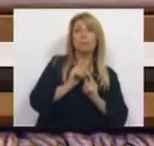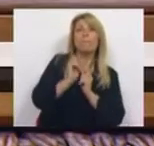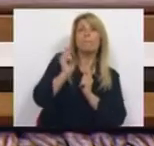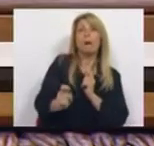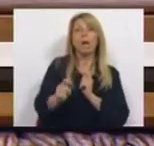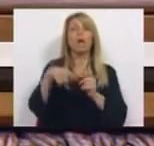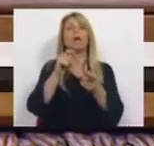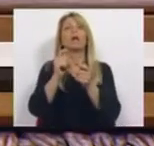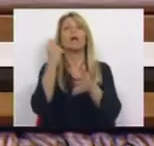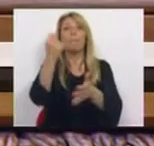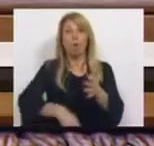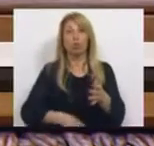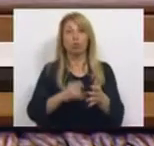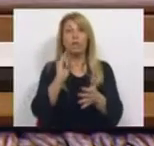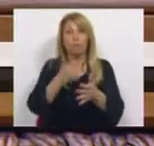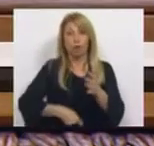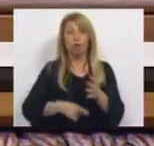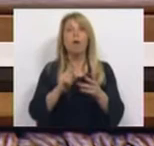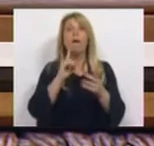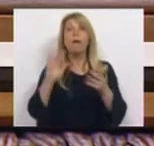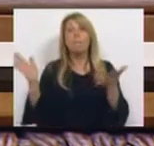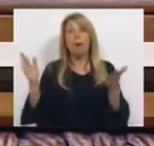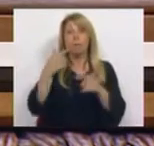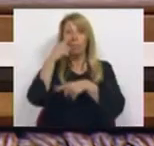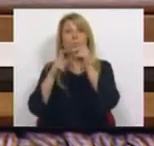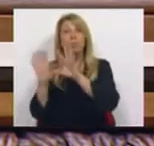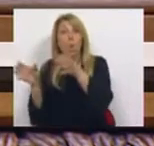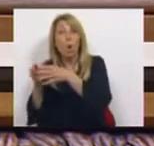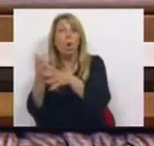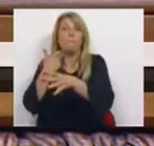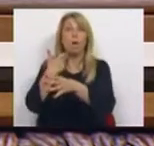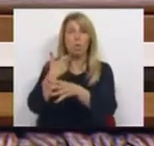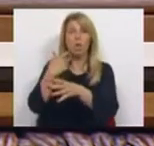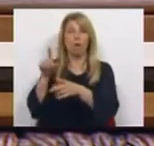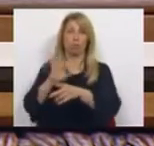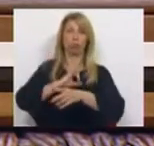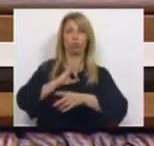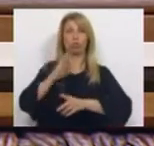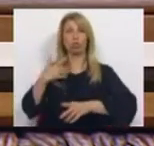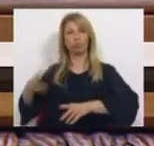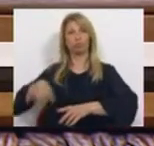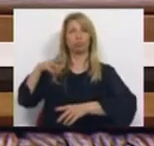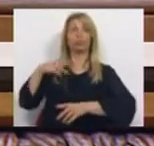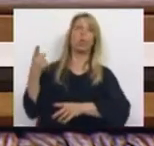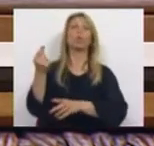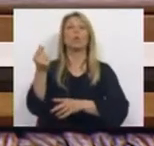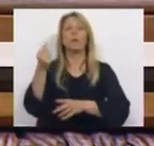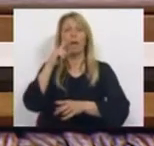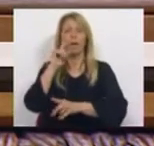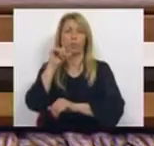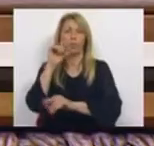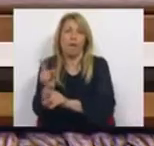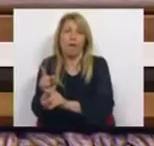impostos, enquanto uma minoria, os senhores do dinheiro, os suspeitos do costume, gozam de um privilégio quase